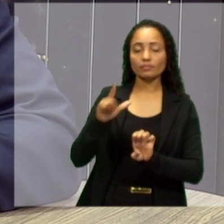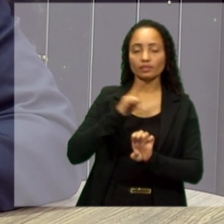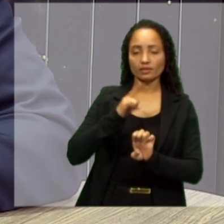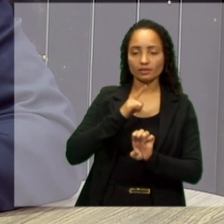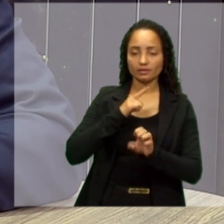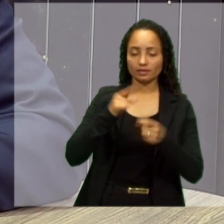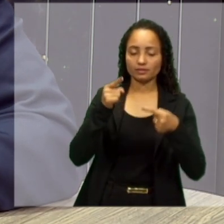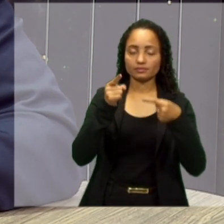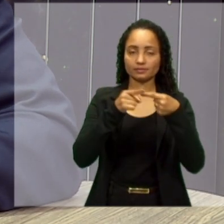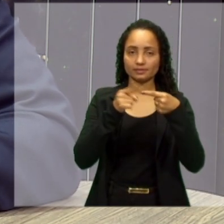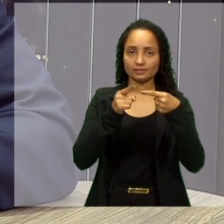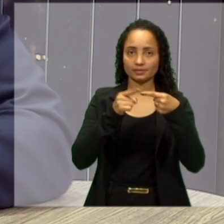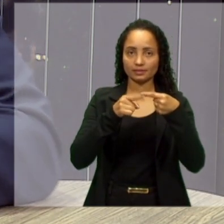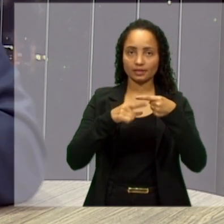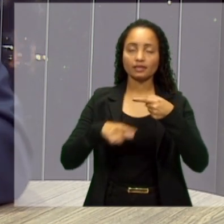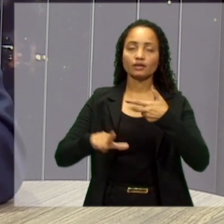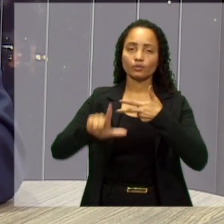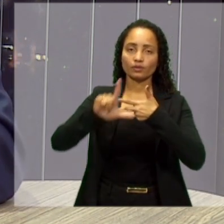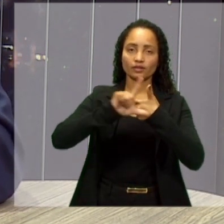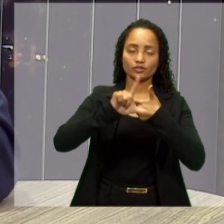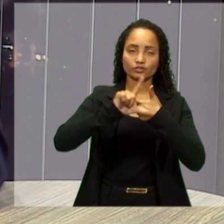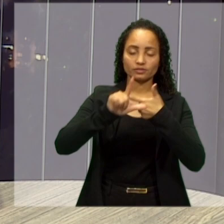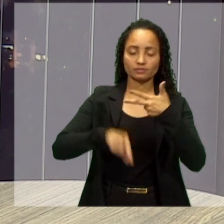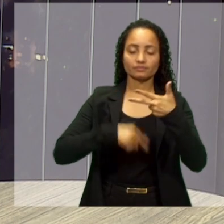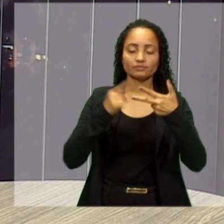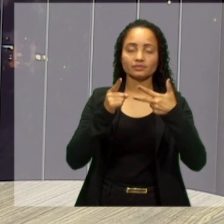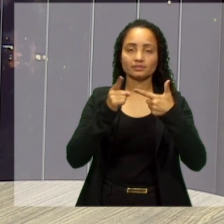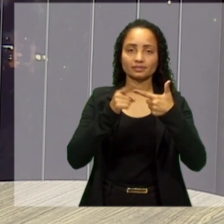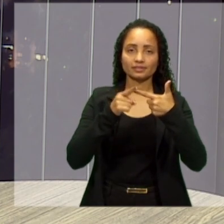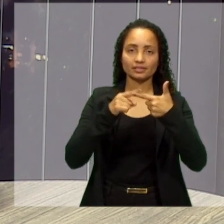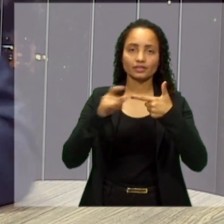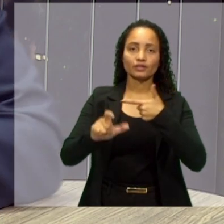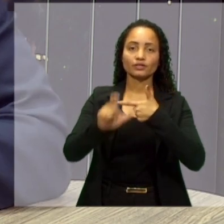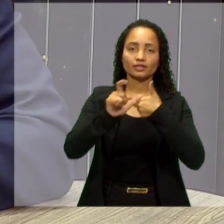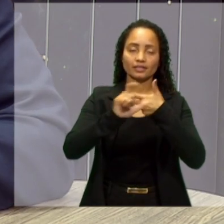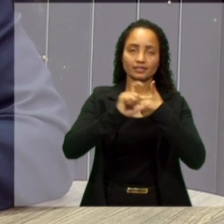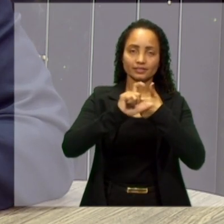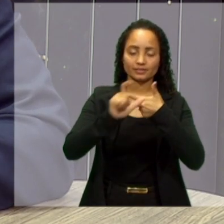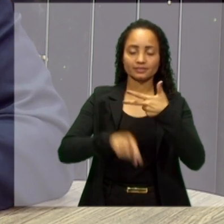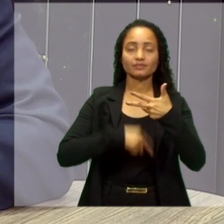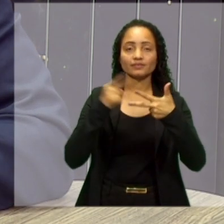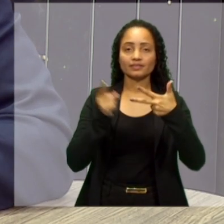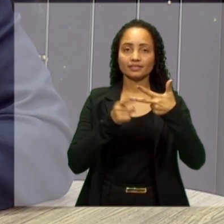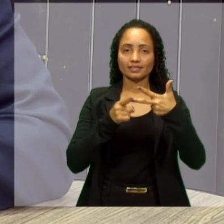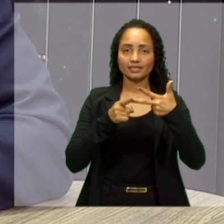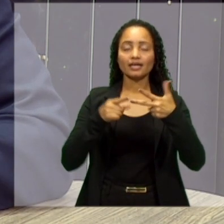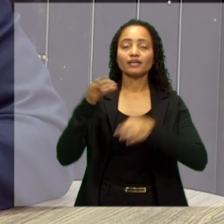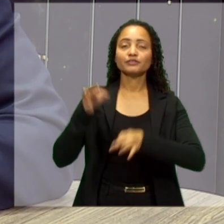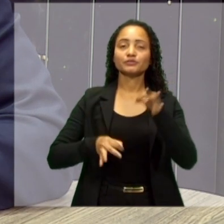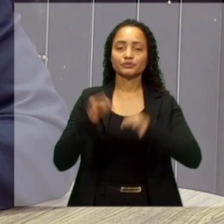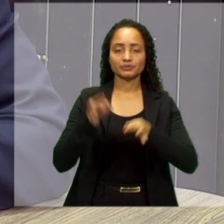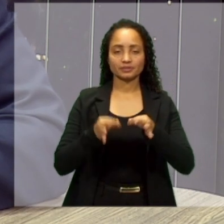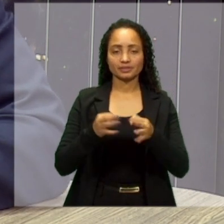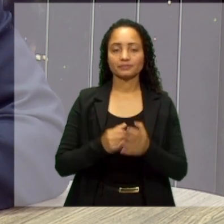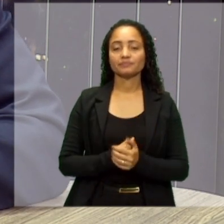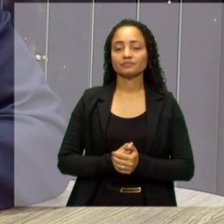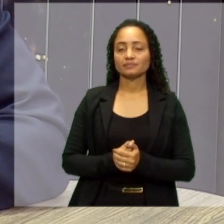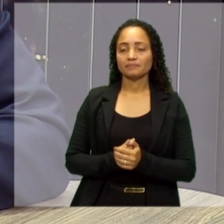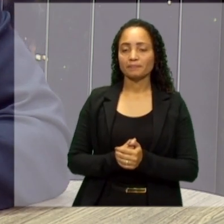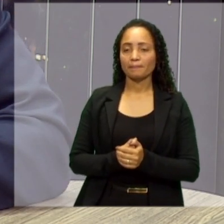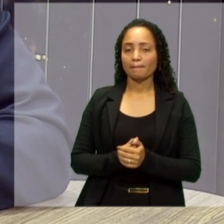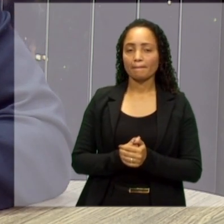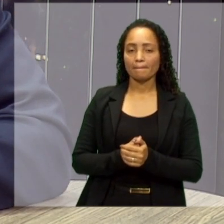poderes. O poder legislativo, o executivo e o judiciário. Ao lado do